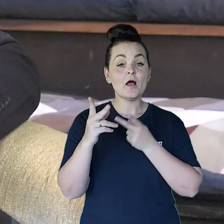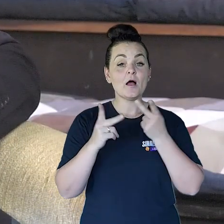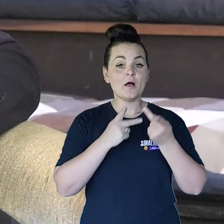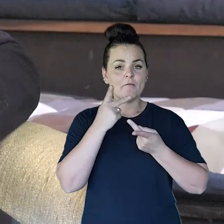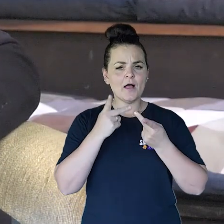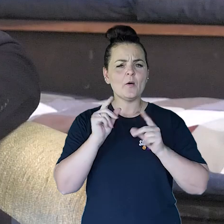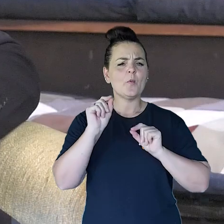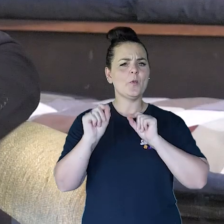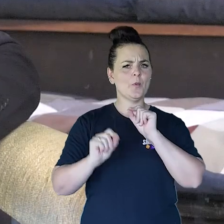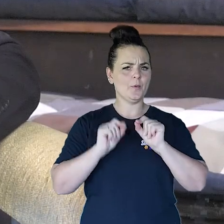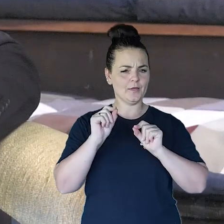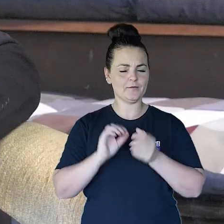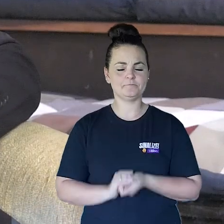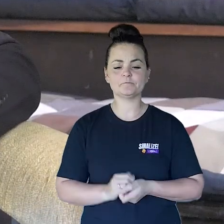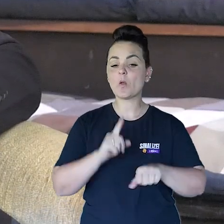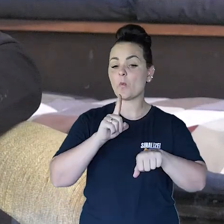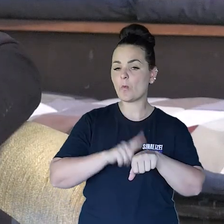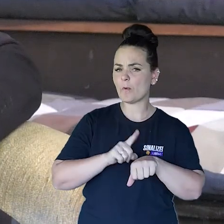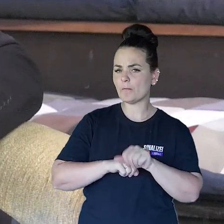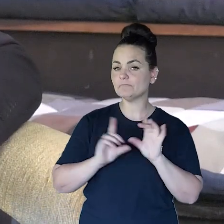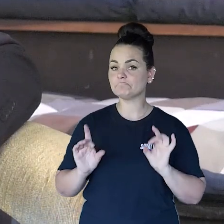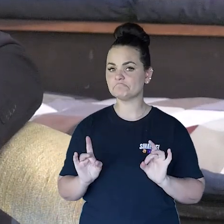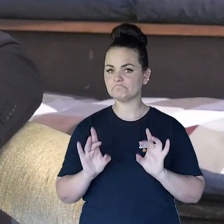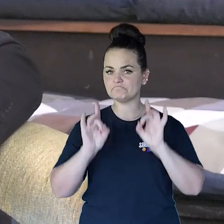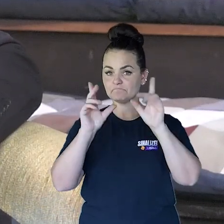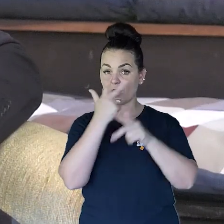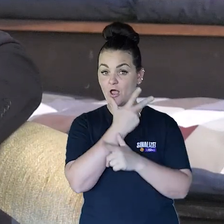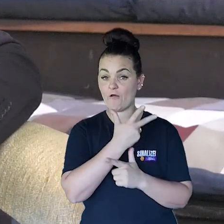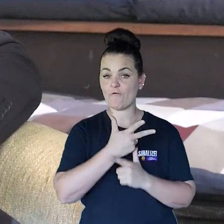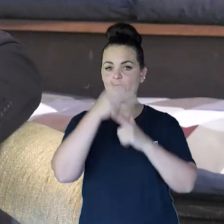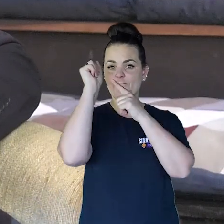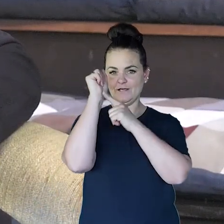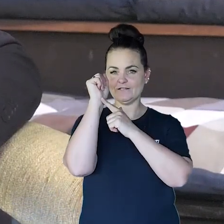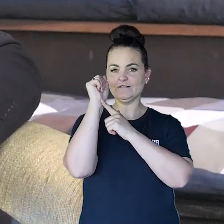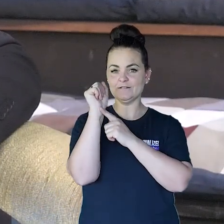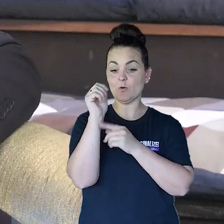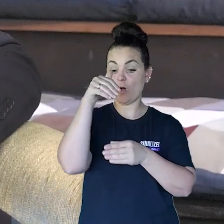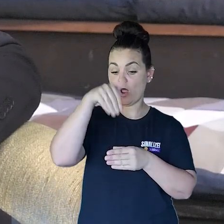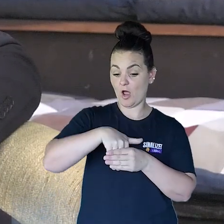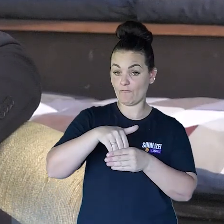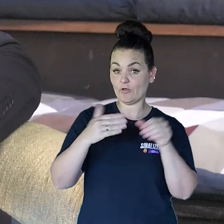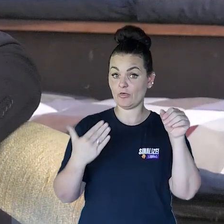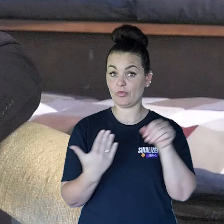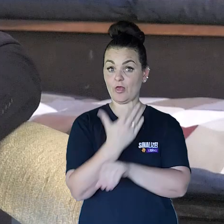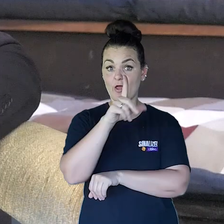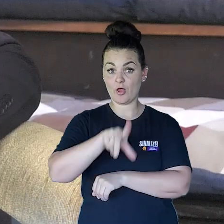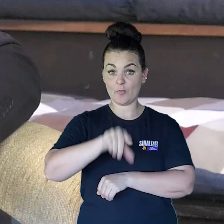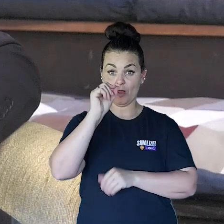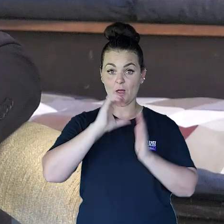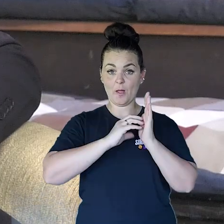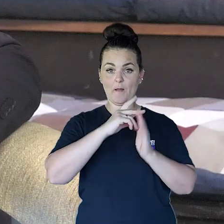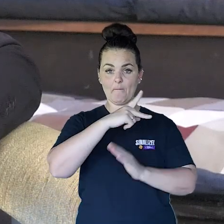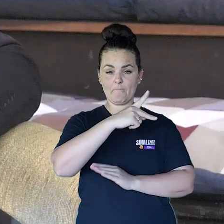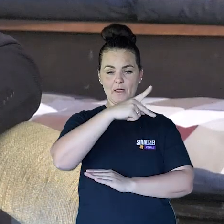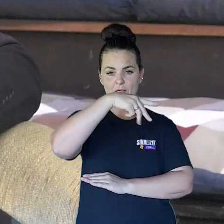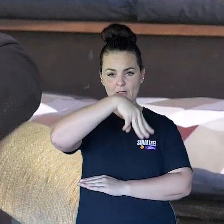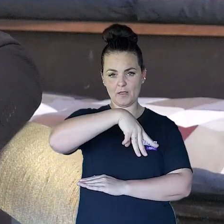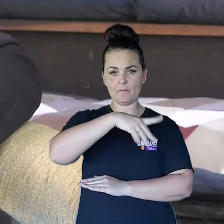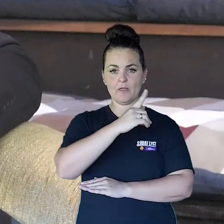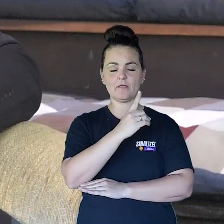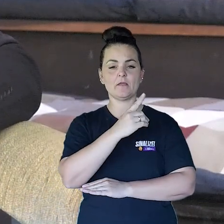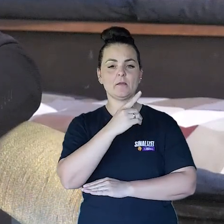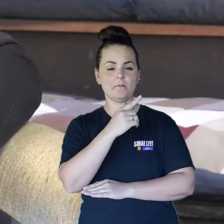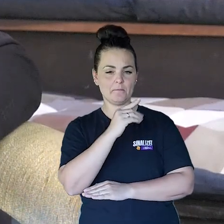sobre um momento muito especial, a sua vitória nas eleições. Você foi eleito pelo partido MDB com